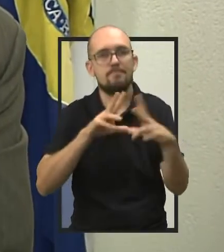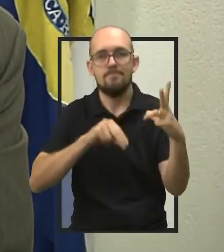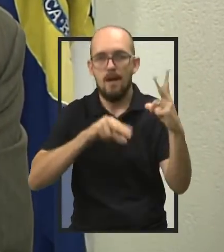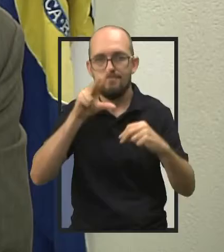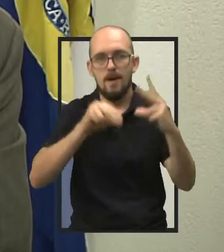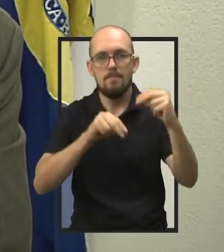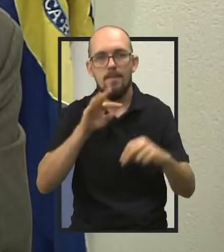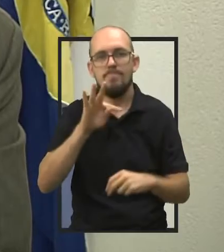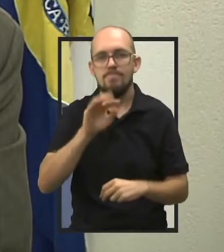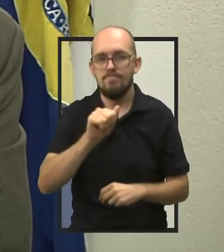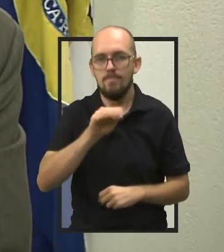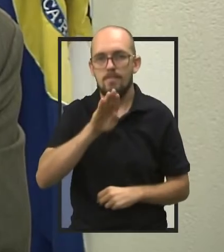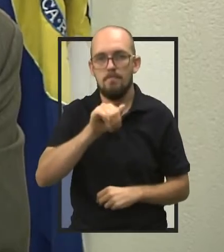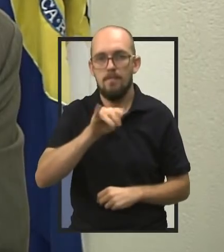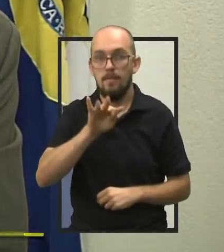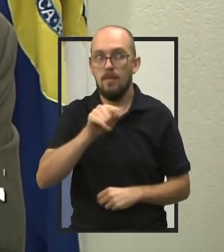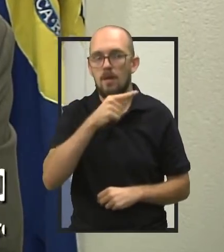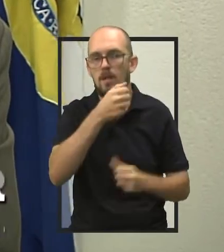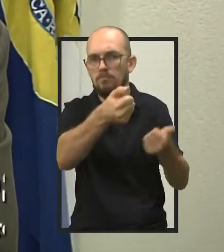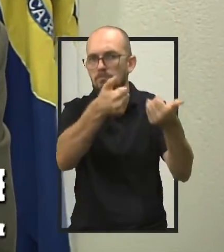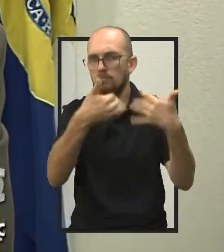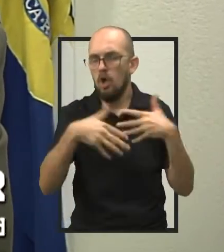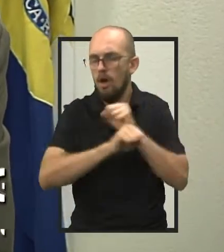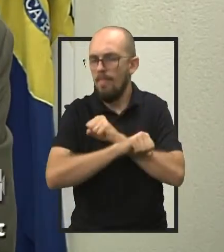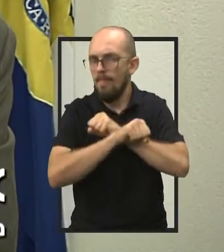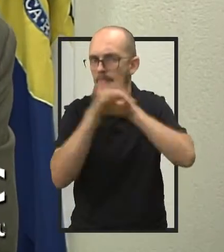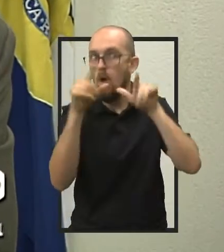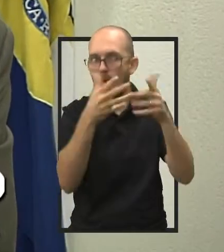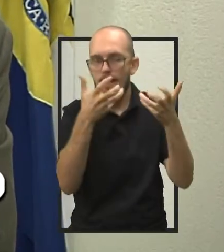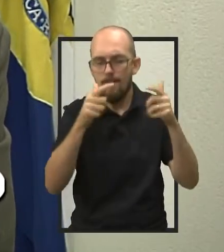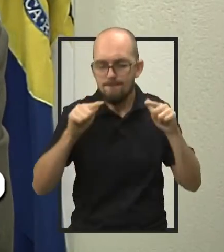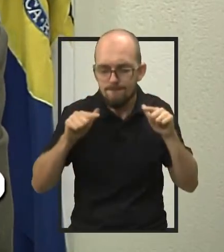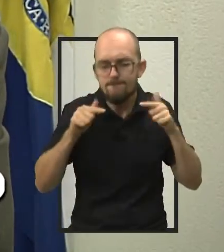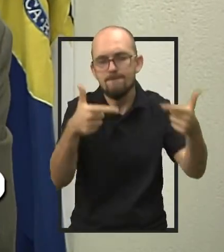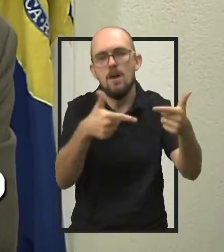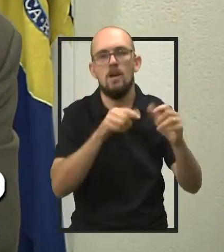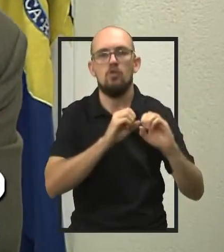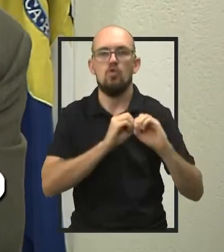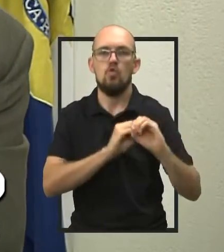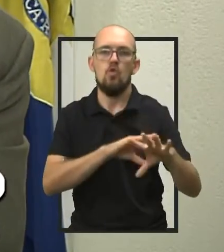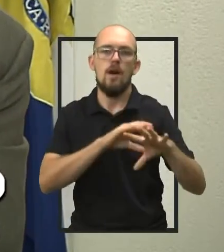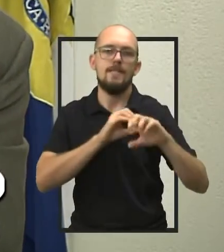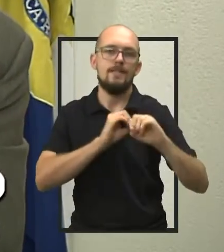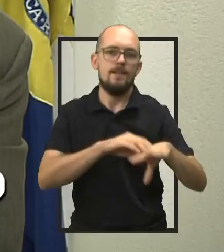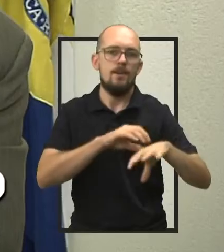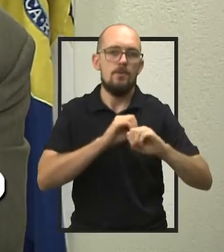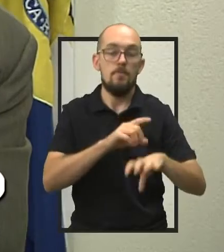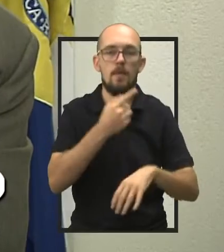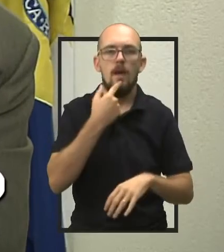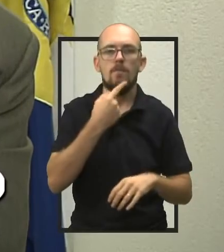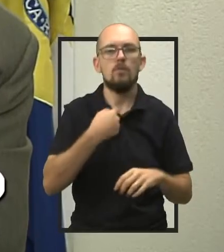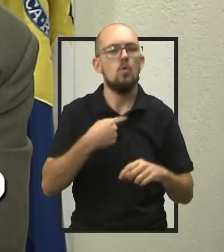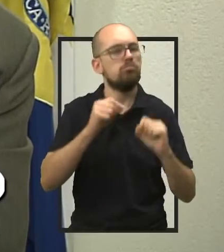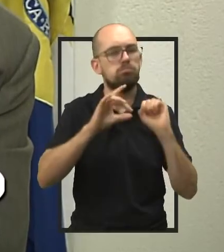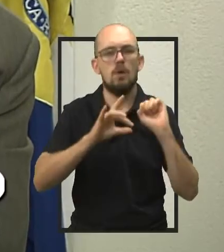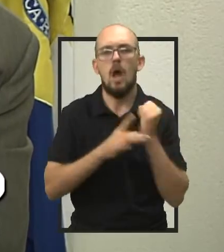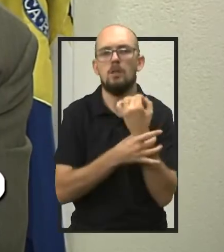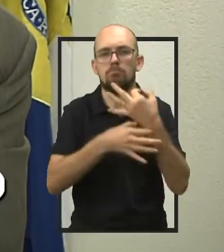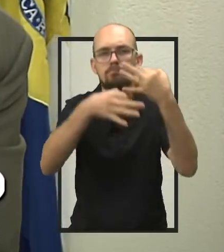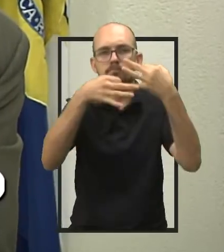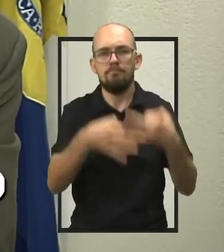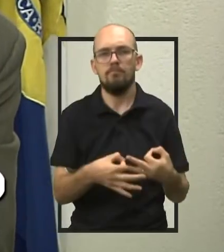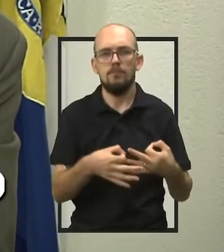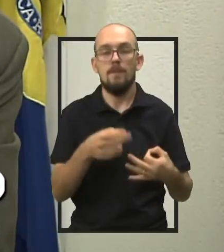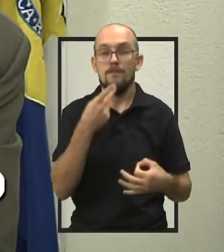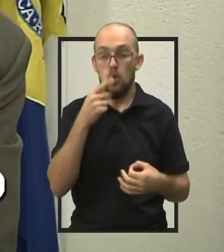ela me deixou muito bem claro que ela vai se focar na parte da educação. Então ela me garantiu que nós vamos ter que aqui, ela me garantiu,